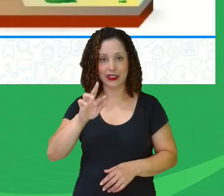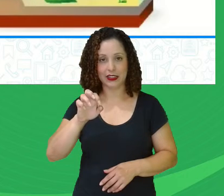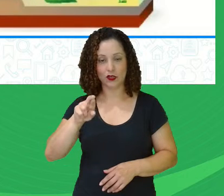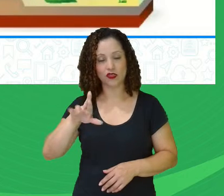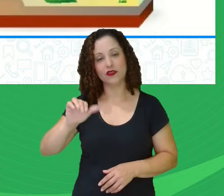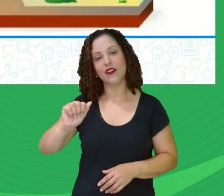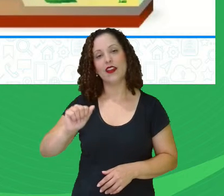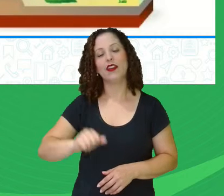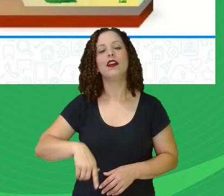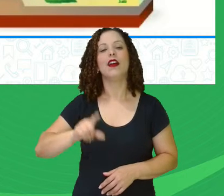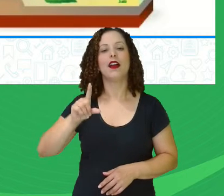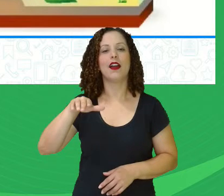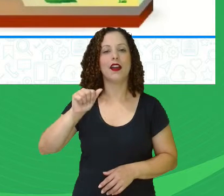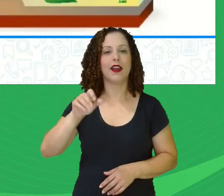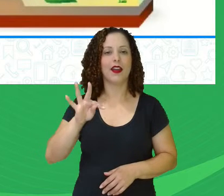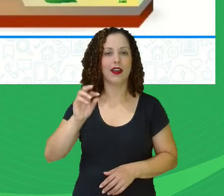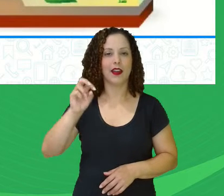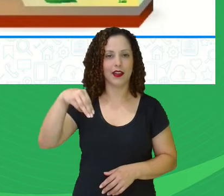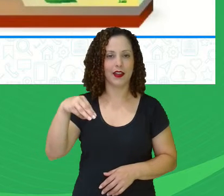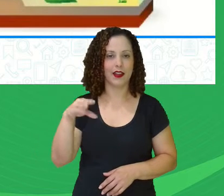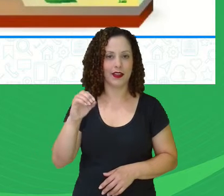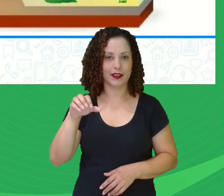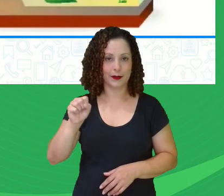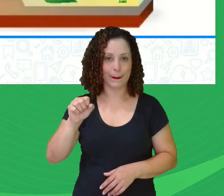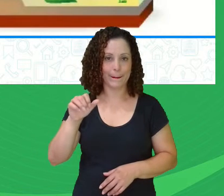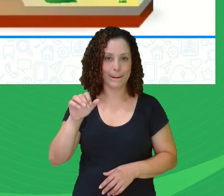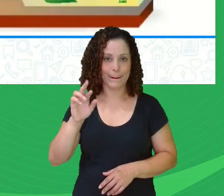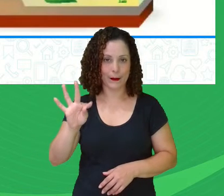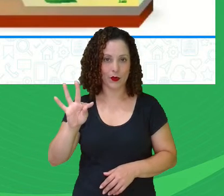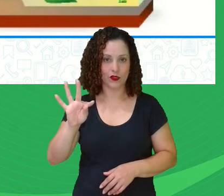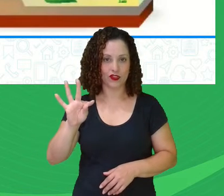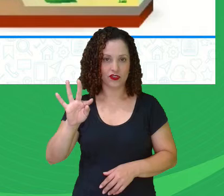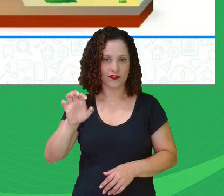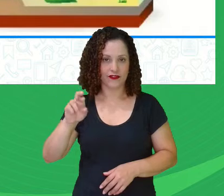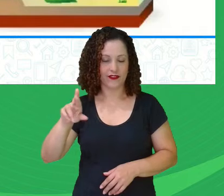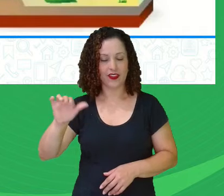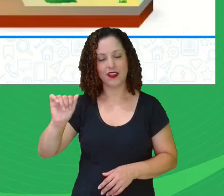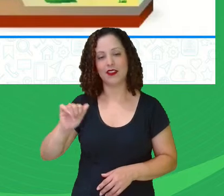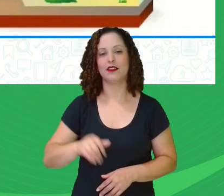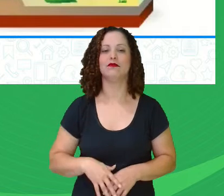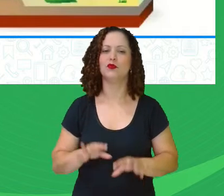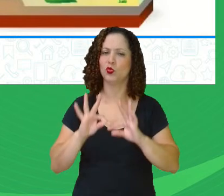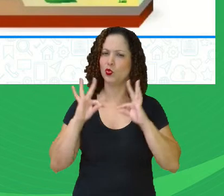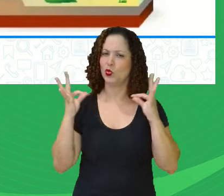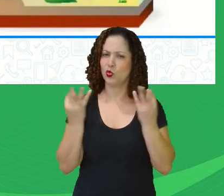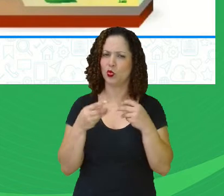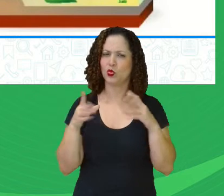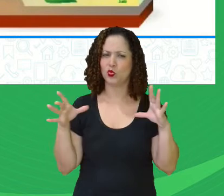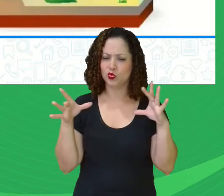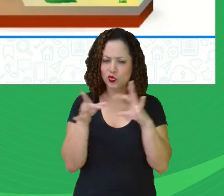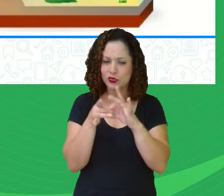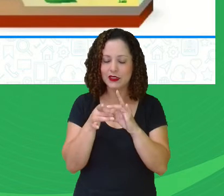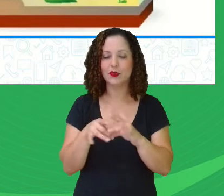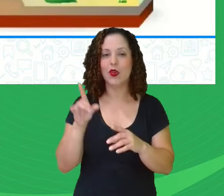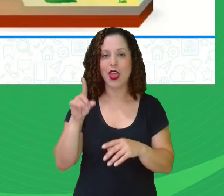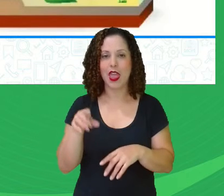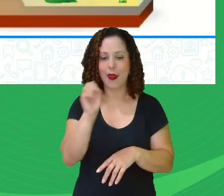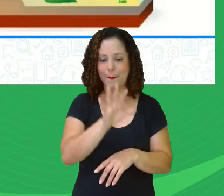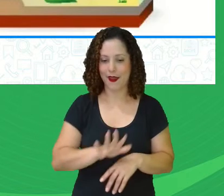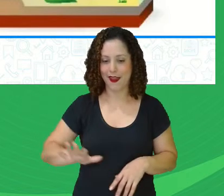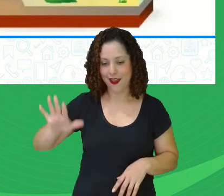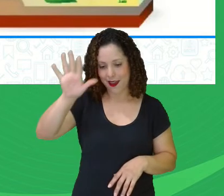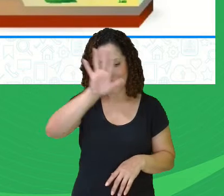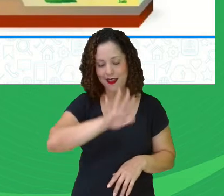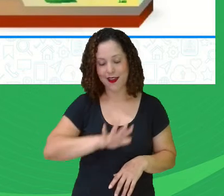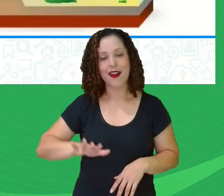E todo esse conjunto aí, ó, tá do lado uma chavezinha mostrando que todo esse conjunto, tudo junto, é a biosfera. E